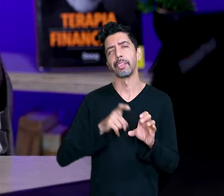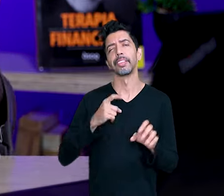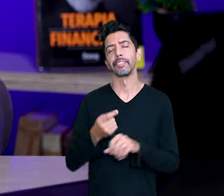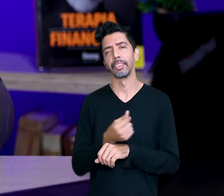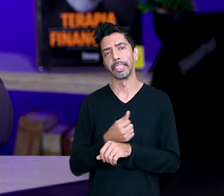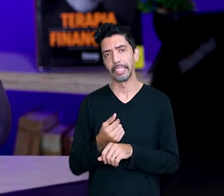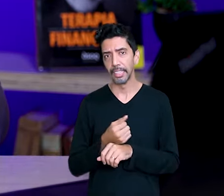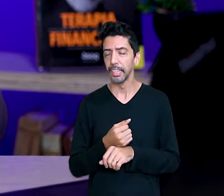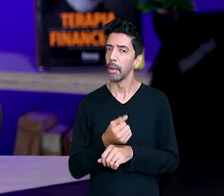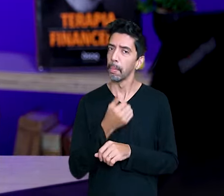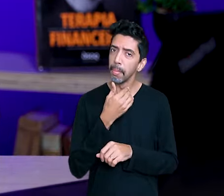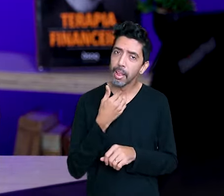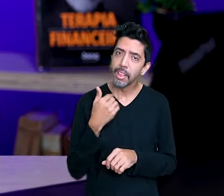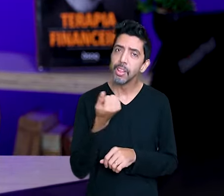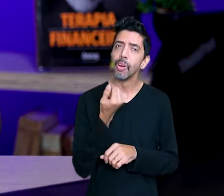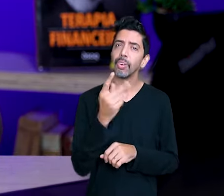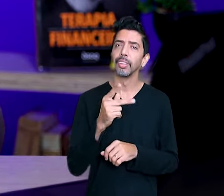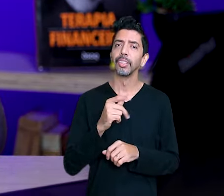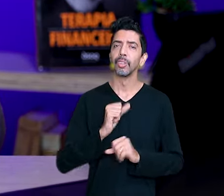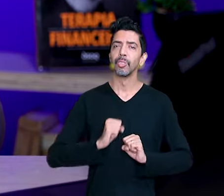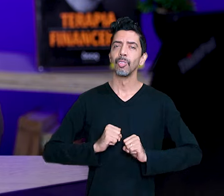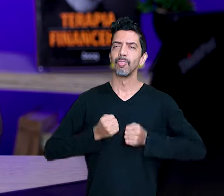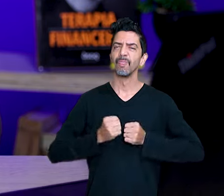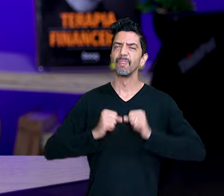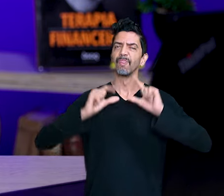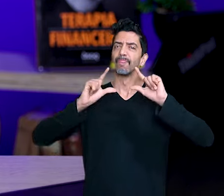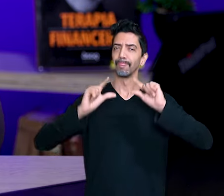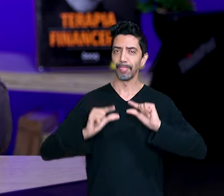financeira, menor será o seu esforço,